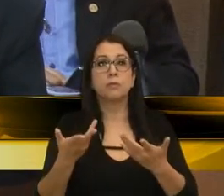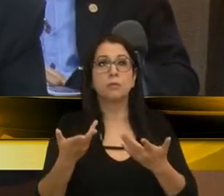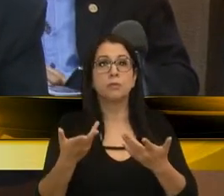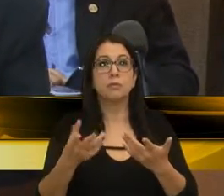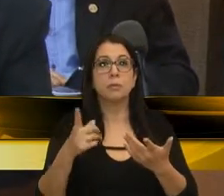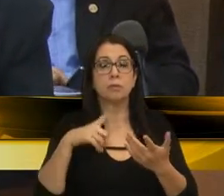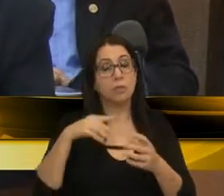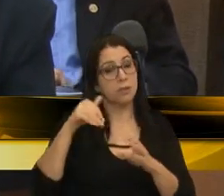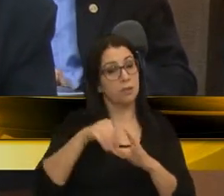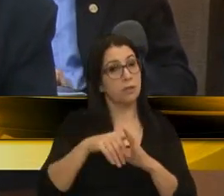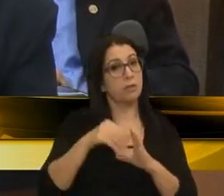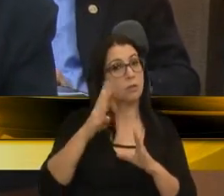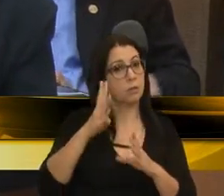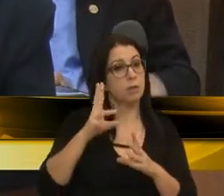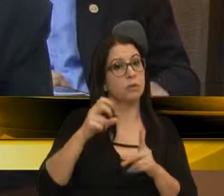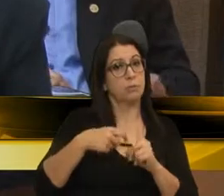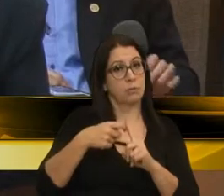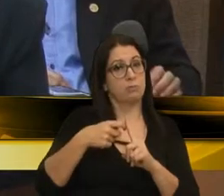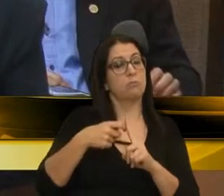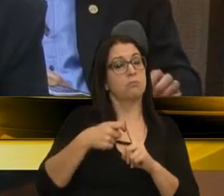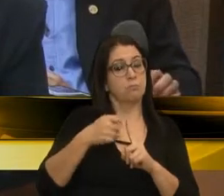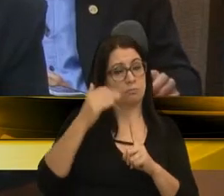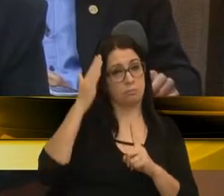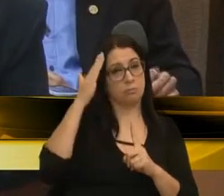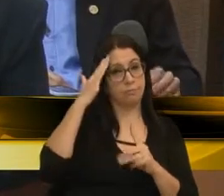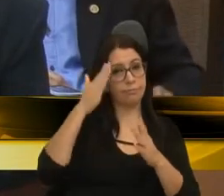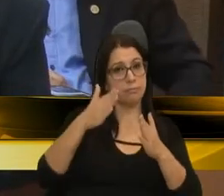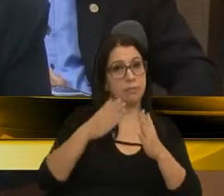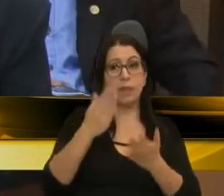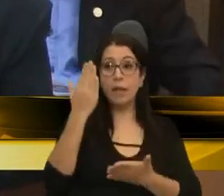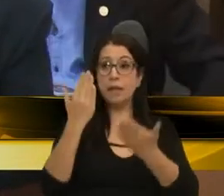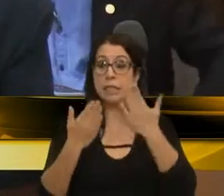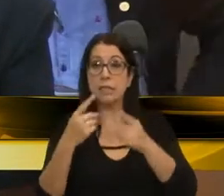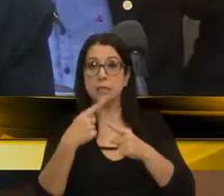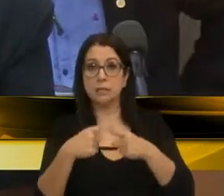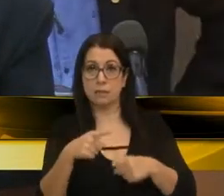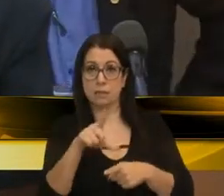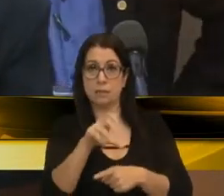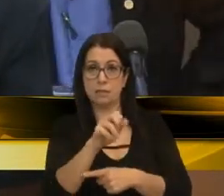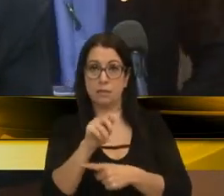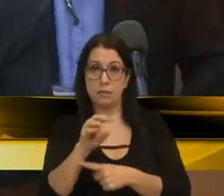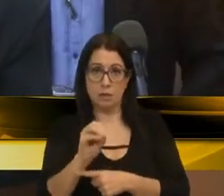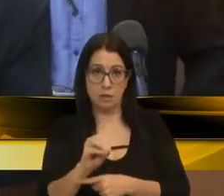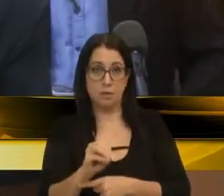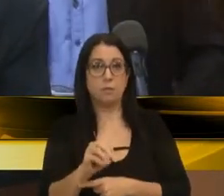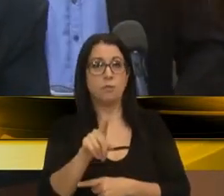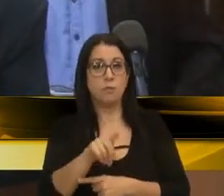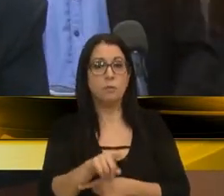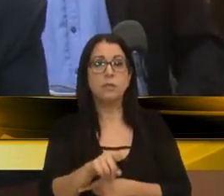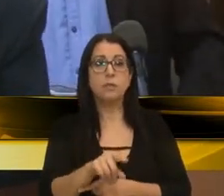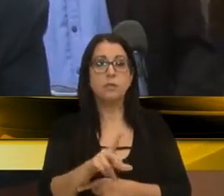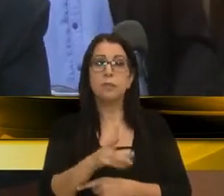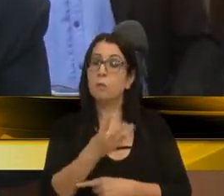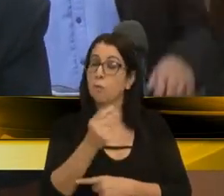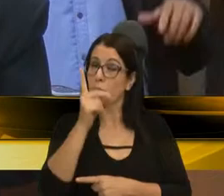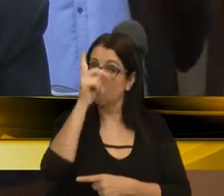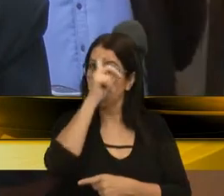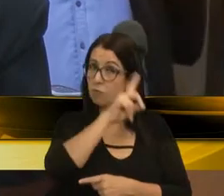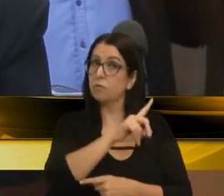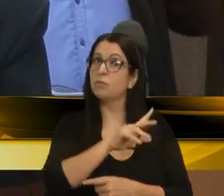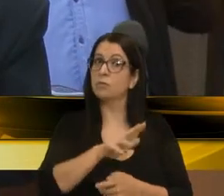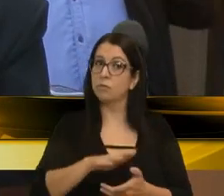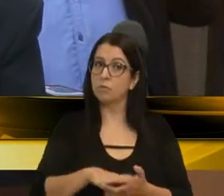dentro desses 4, 5 meses, a gente sabe que licitação, o senhor já disse em outra oportunidade, as licitações são muito difíceis